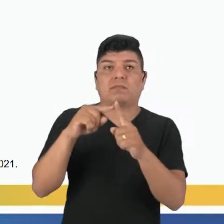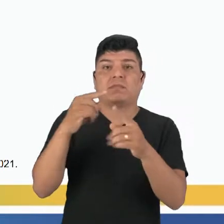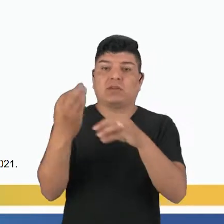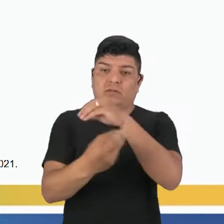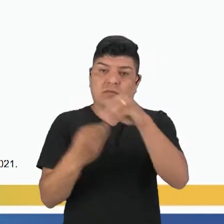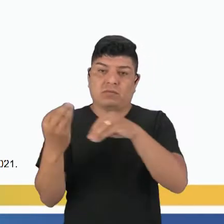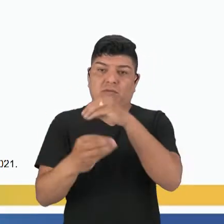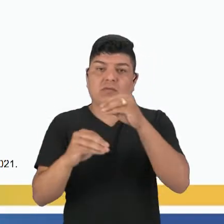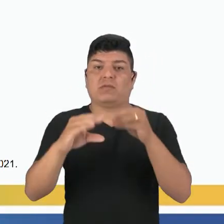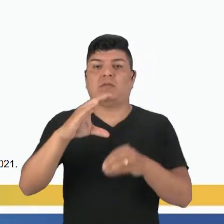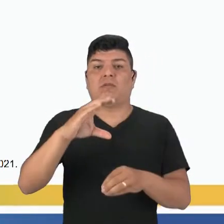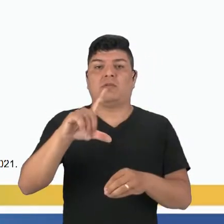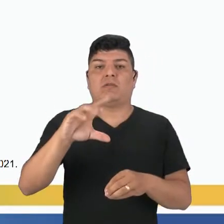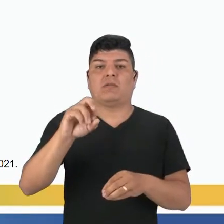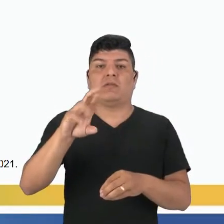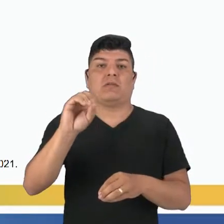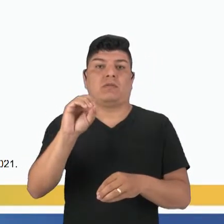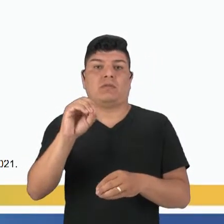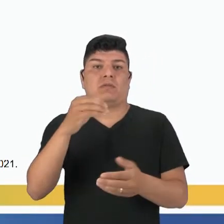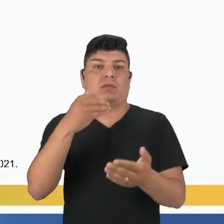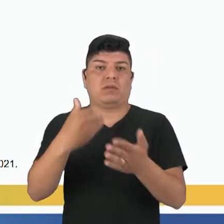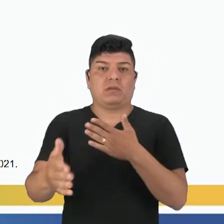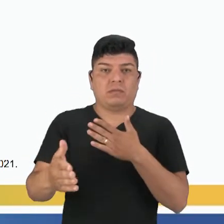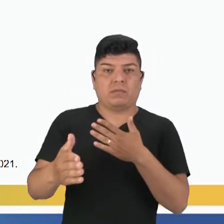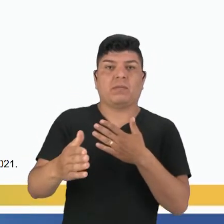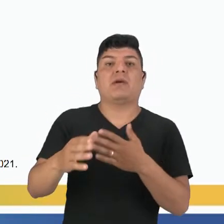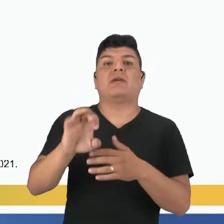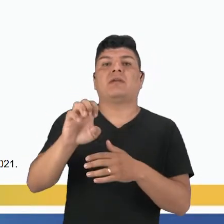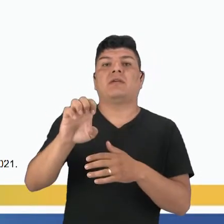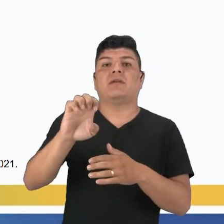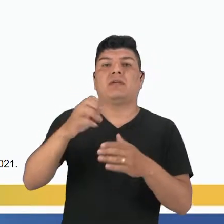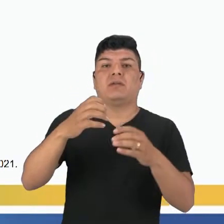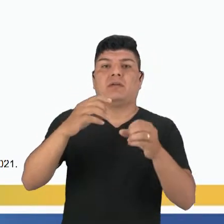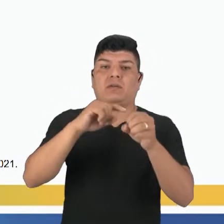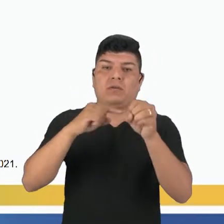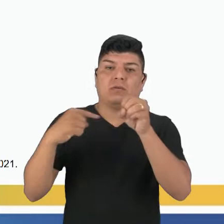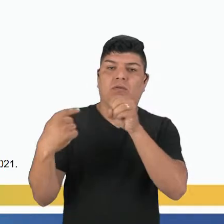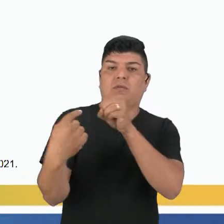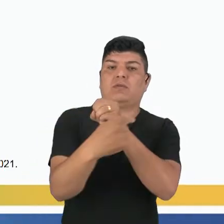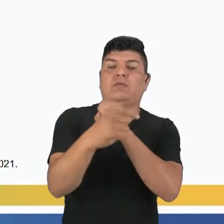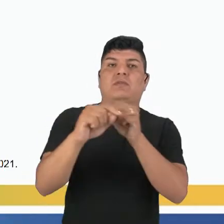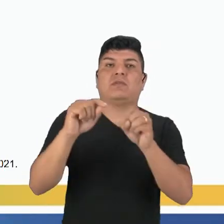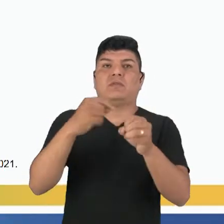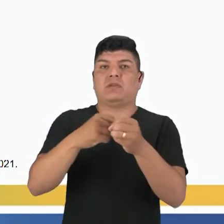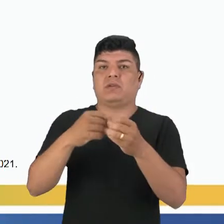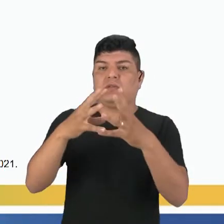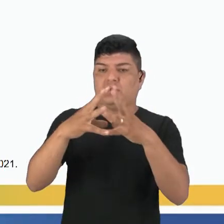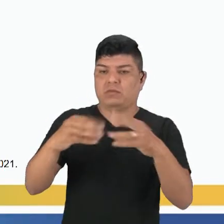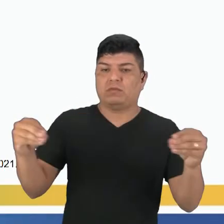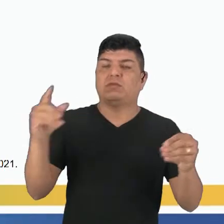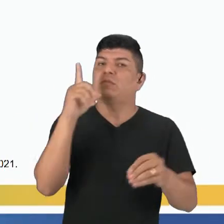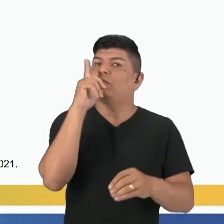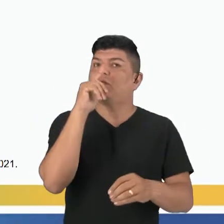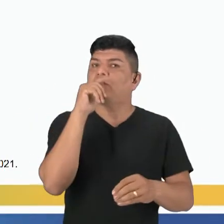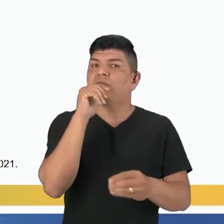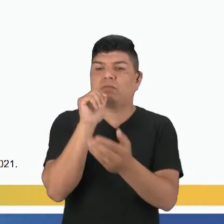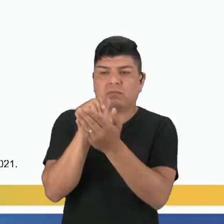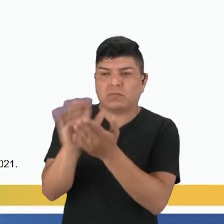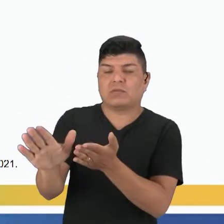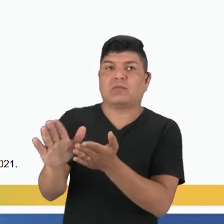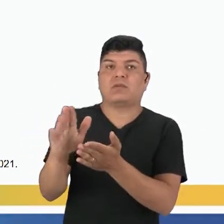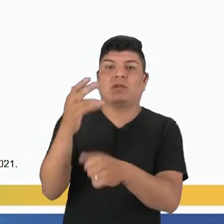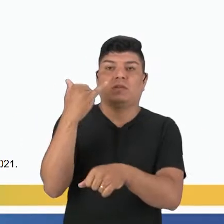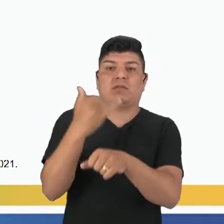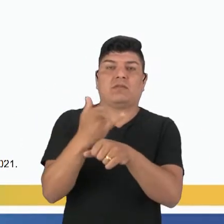com o cloro, ele perde um elétron e vira um íon de ferro 3, que é insolúvel na água. E aí a gente consegue tirar esse ferro mais